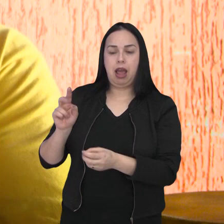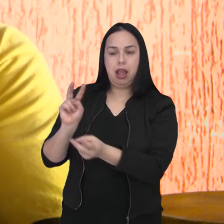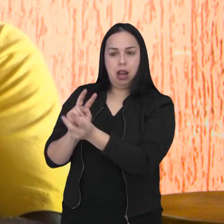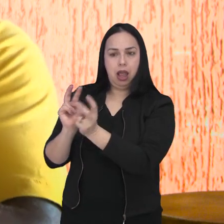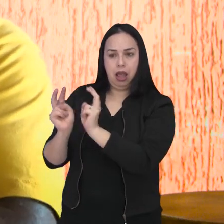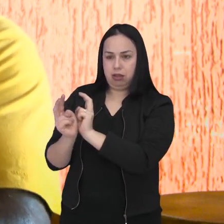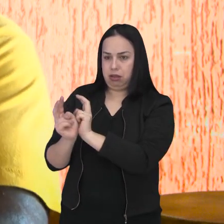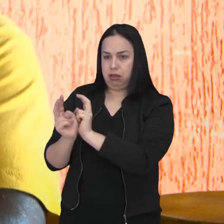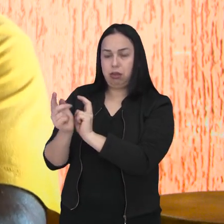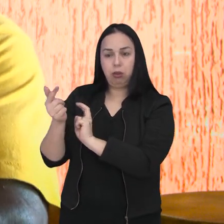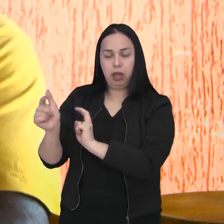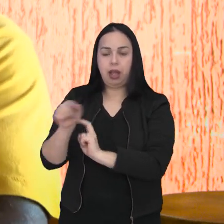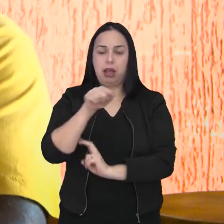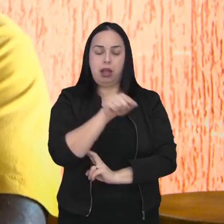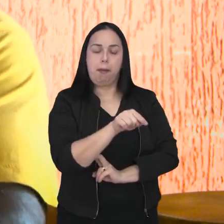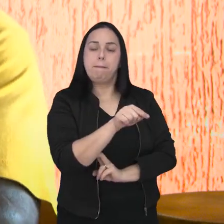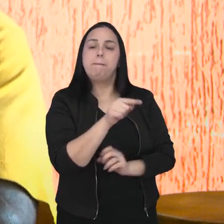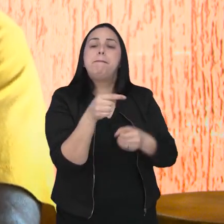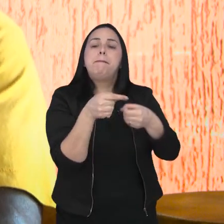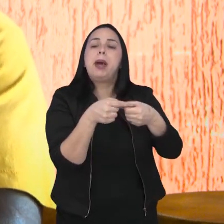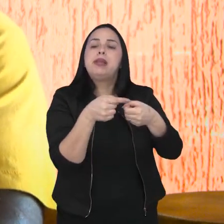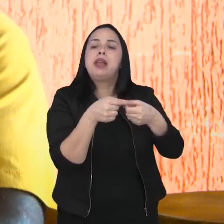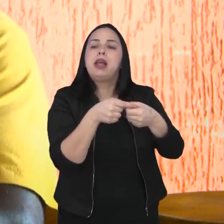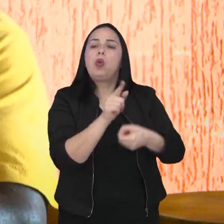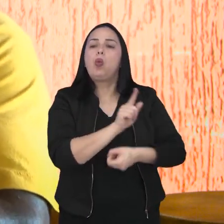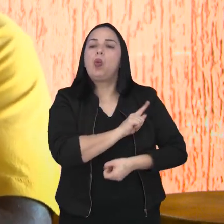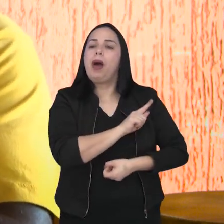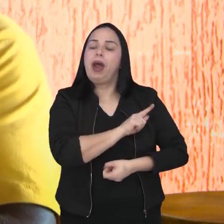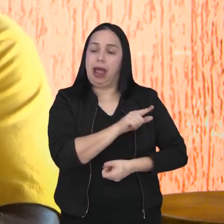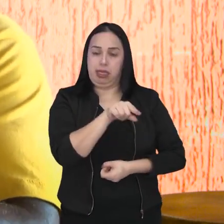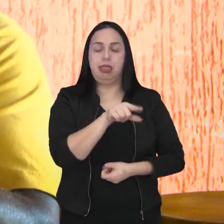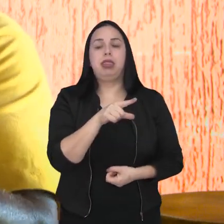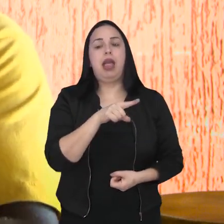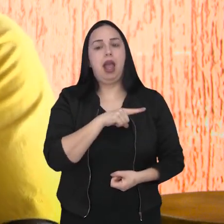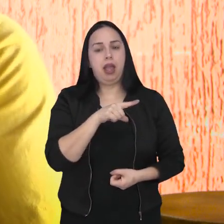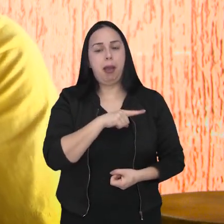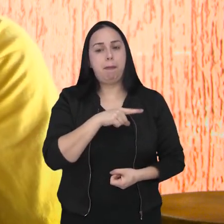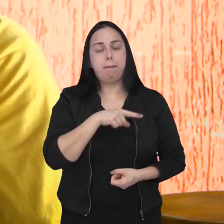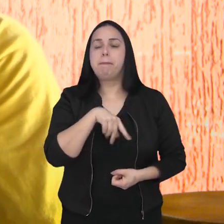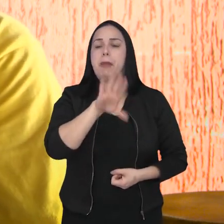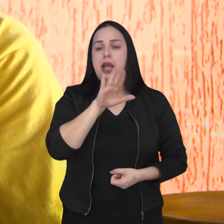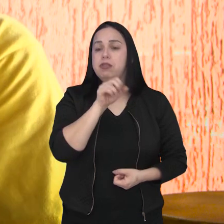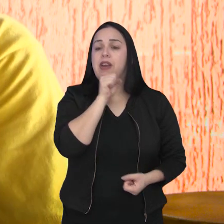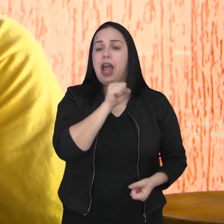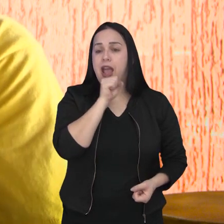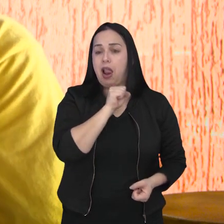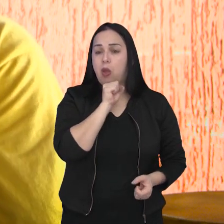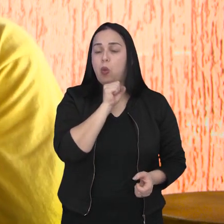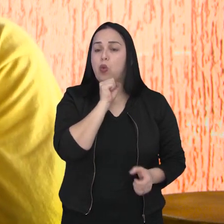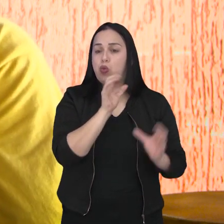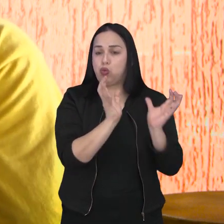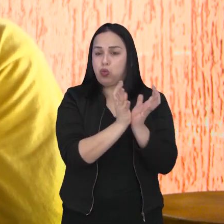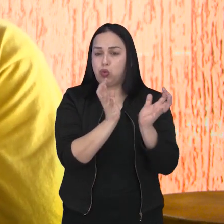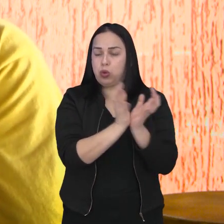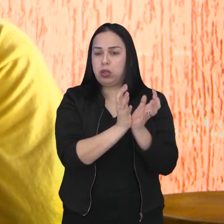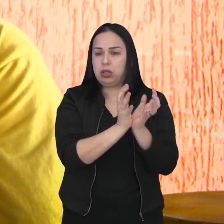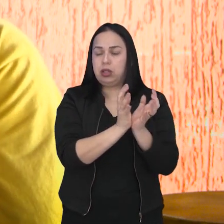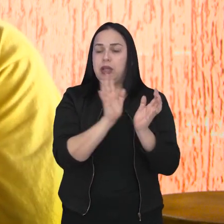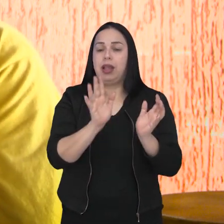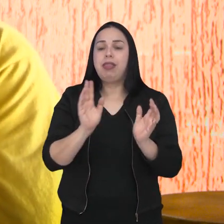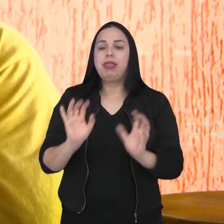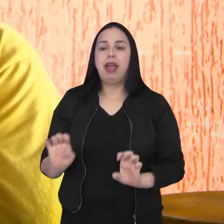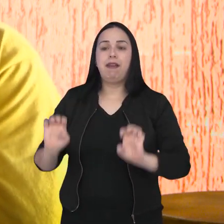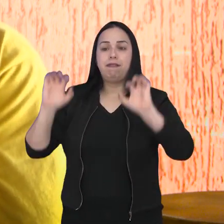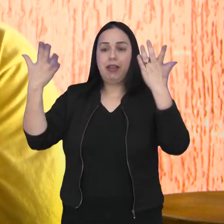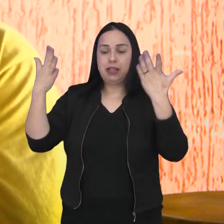O jongo mais próximo lá é Guará, Guaratinguetá. Tem um grupo de jongo lá bem antigo. Porque em Aparecida, quando na festa de São